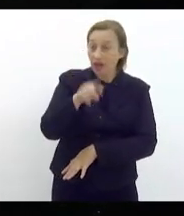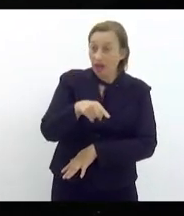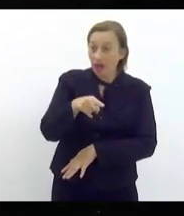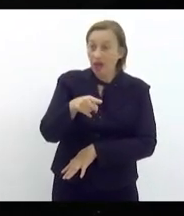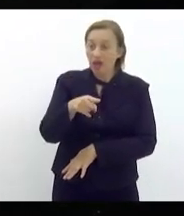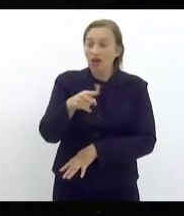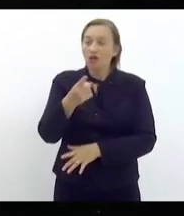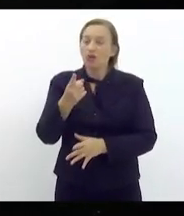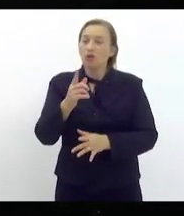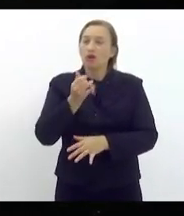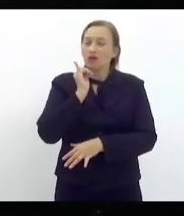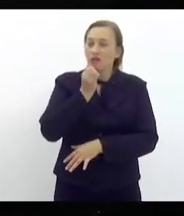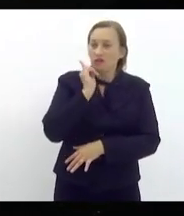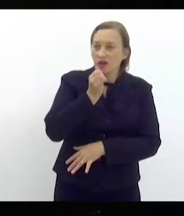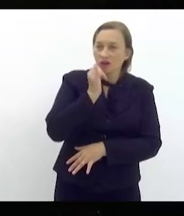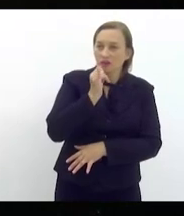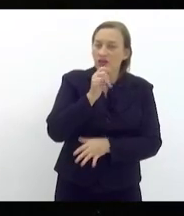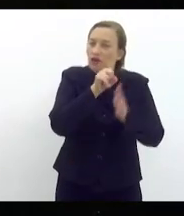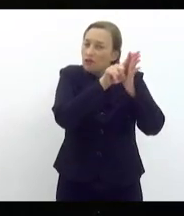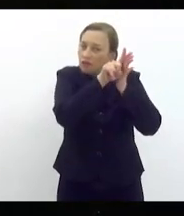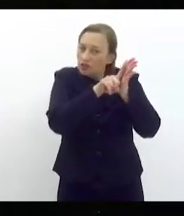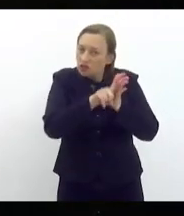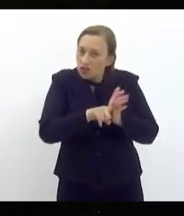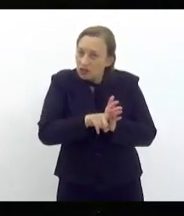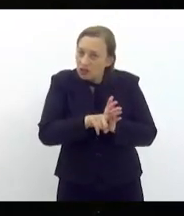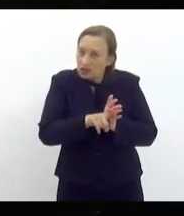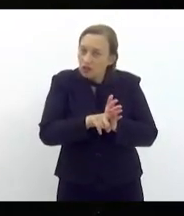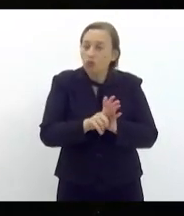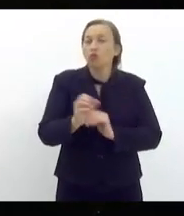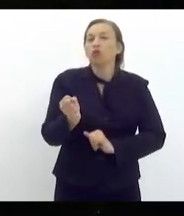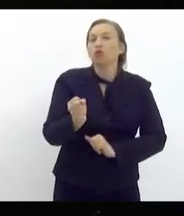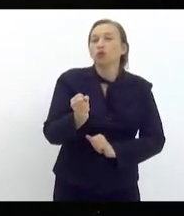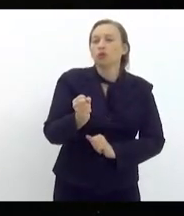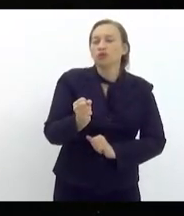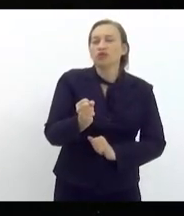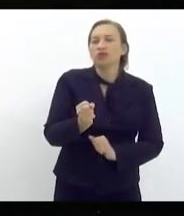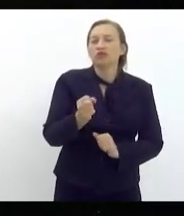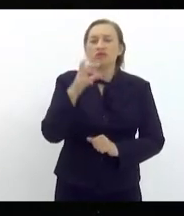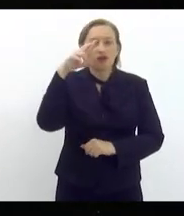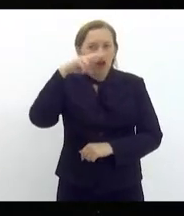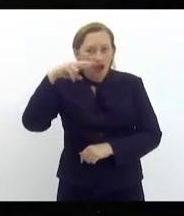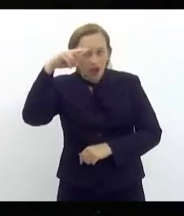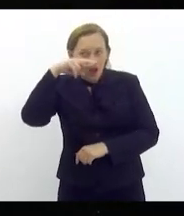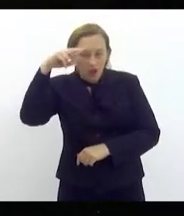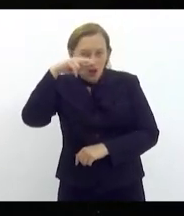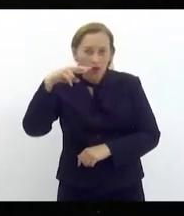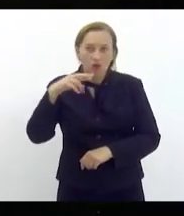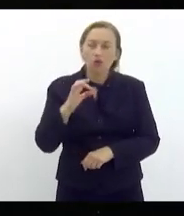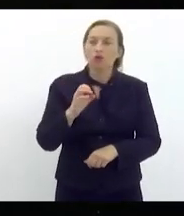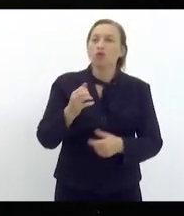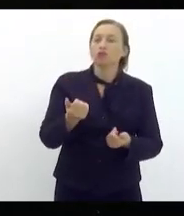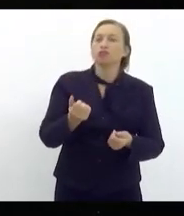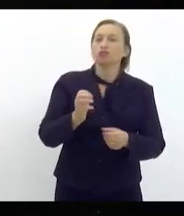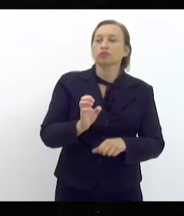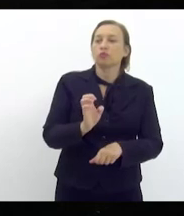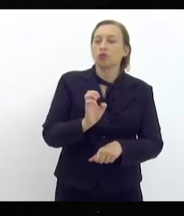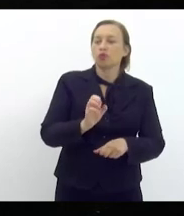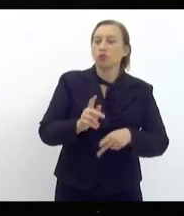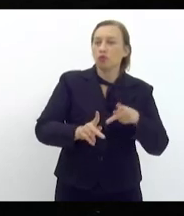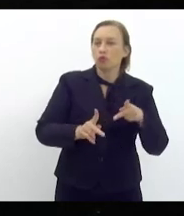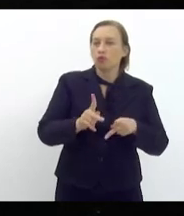uma forma de fiscalização do Poder Legislativo e uma forma de monitoramento da sociedade civil.